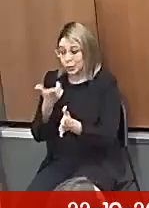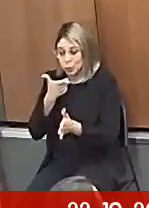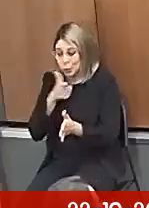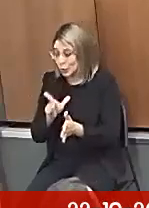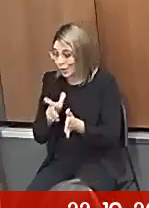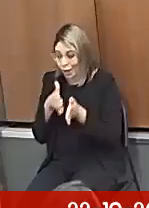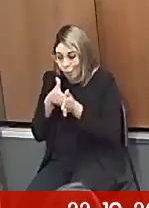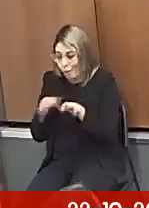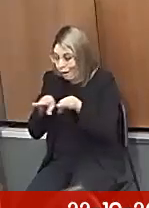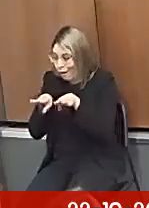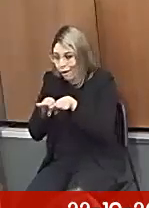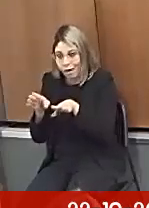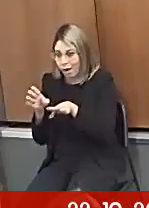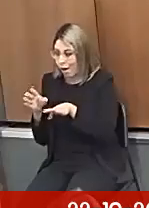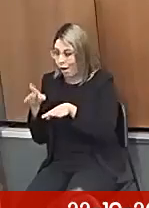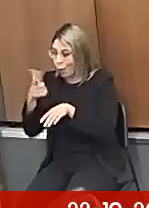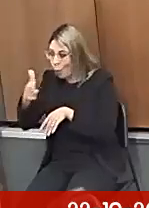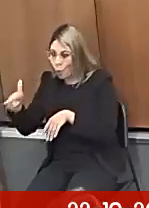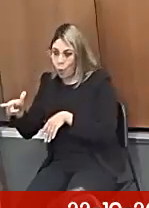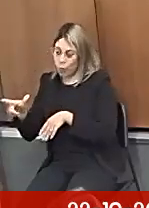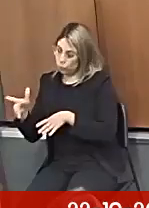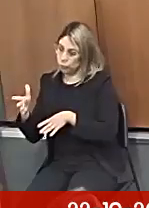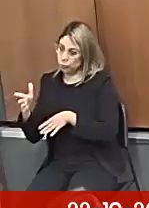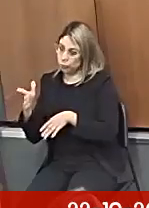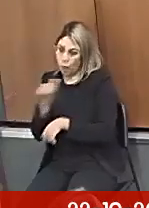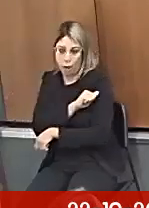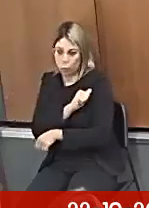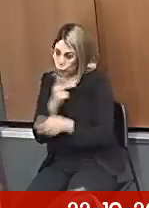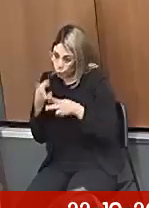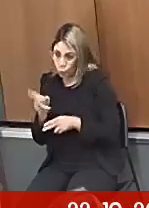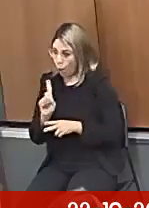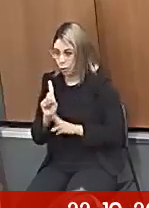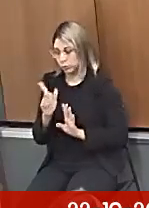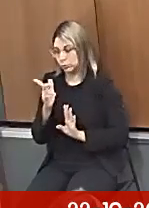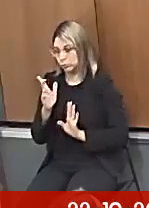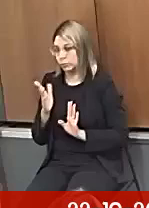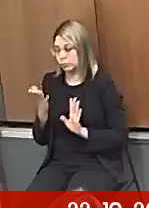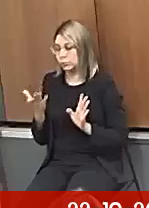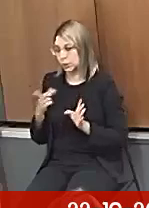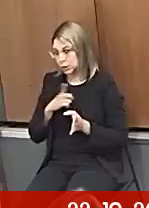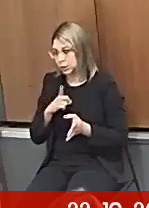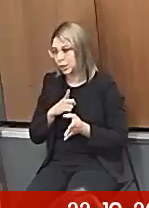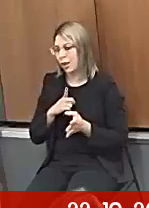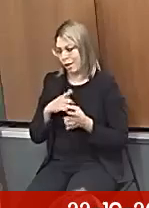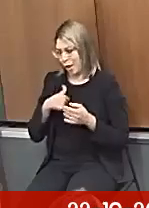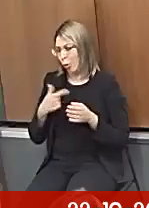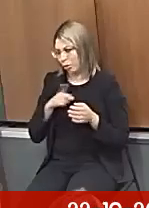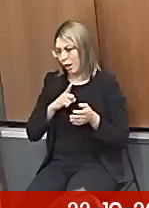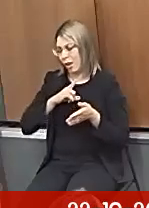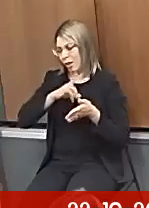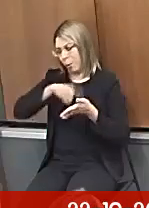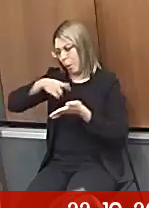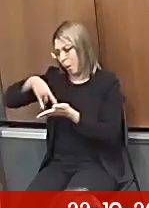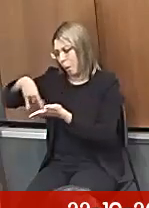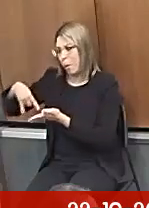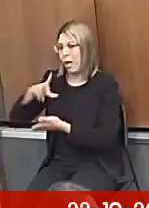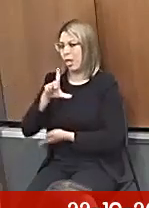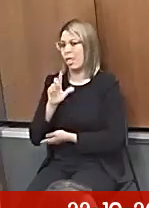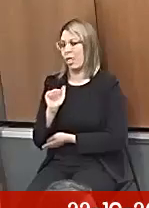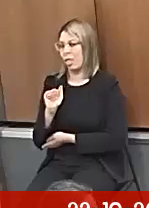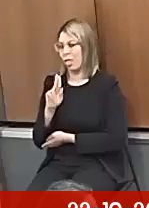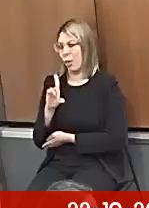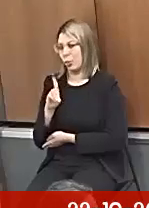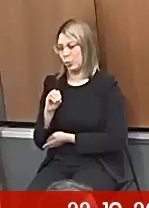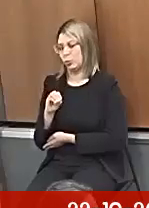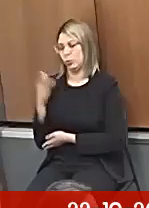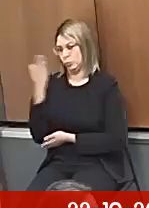turma, digamos assim, que seja normal. Tenho todos os laudos. E por uma